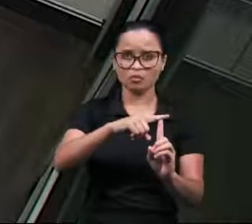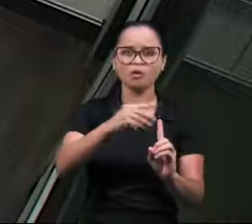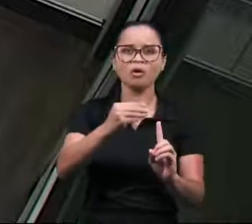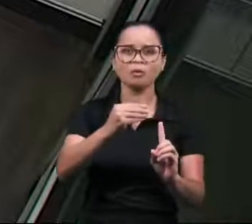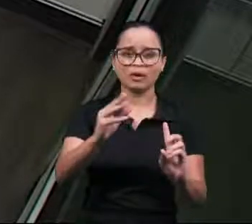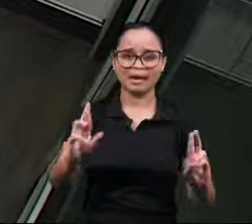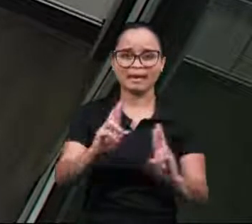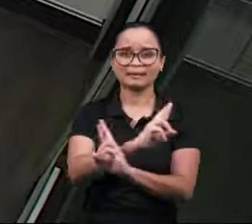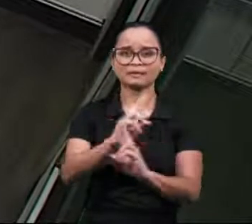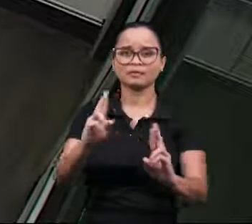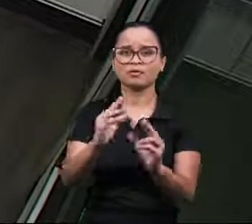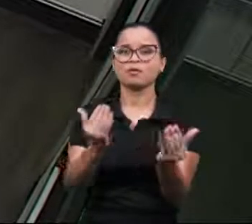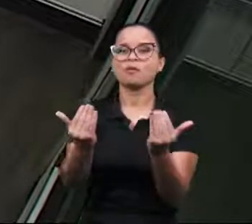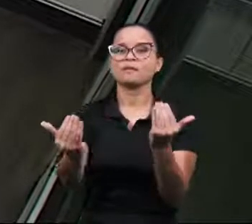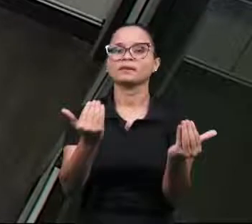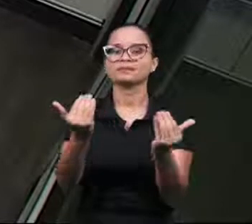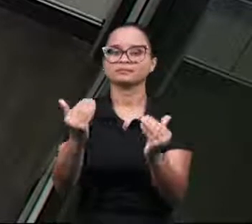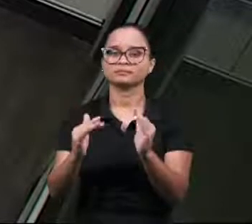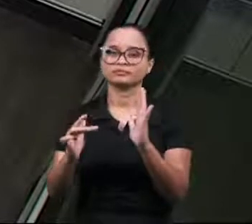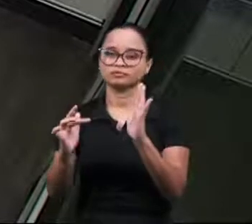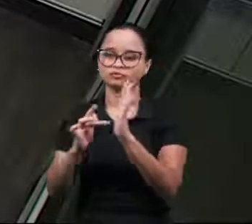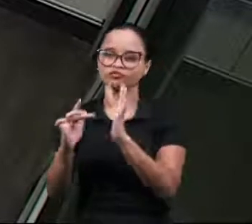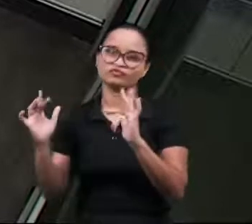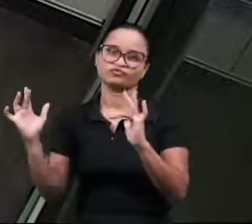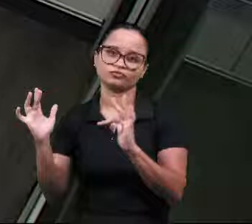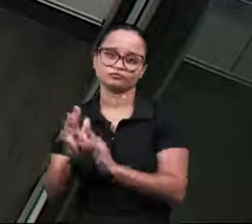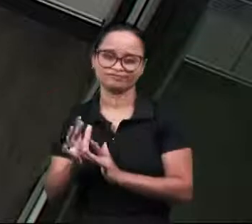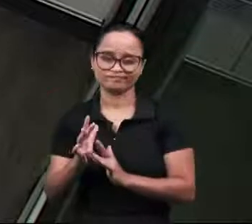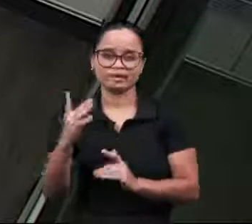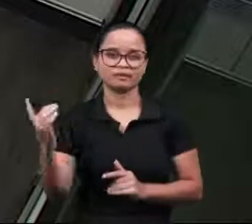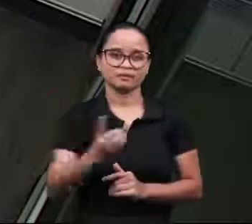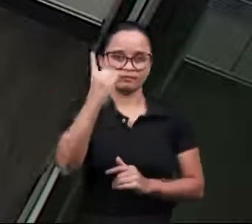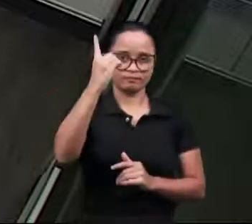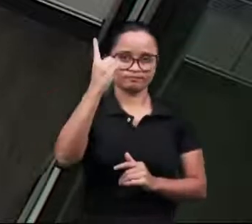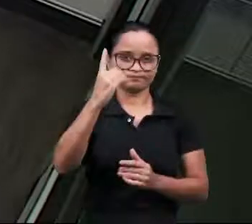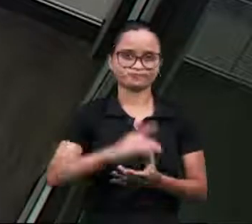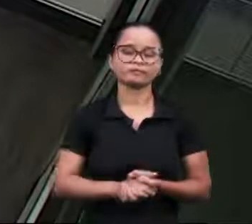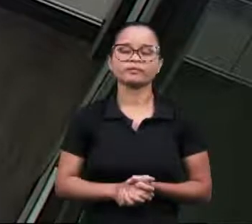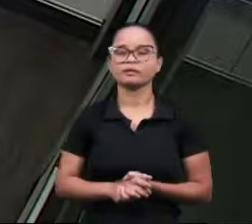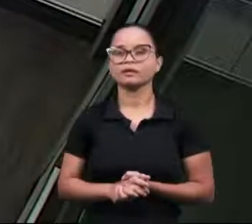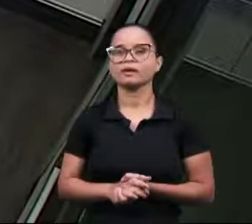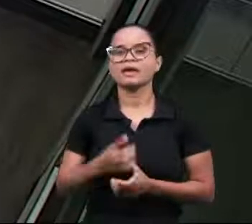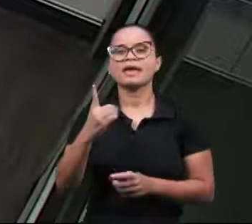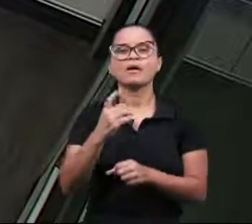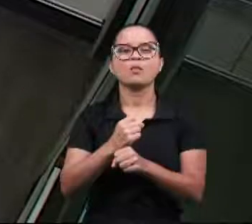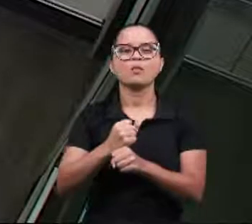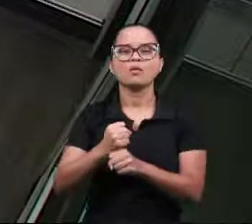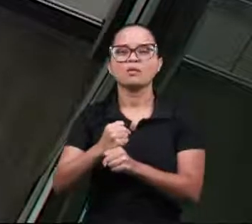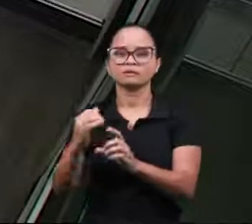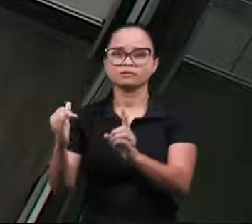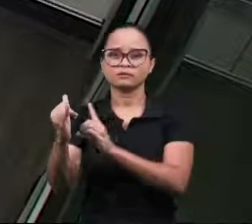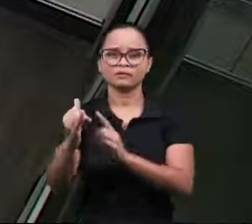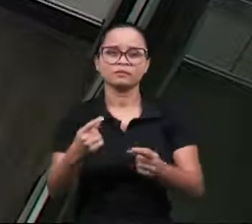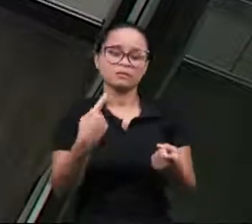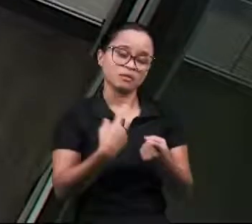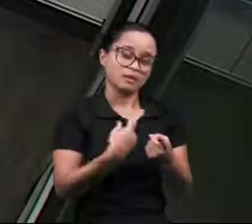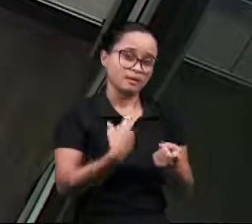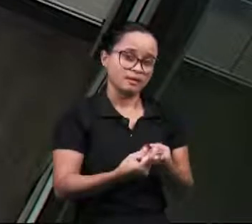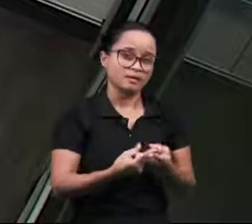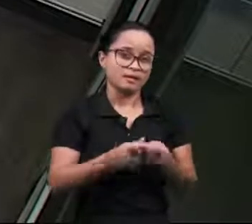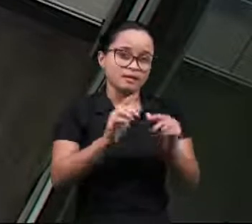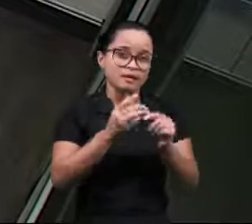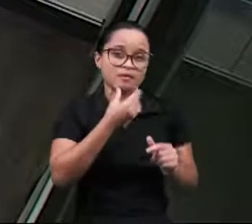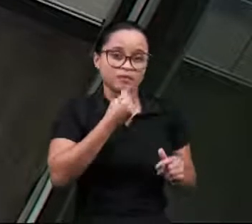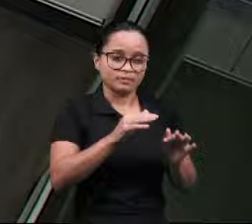Messias, sim. Mas é um ângulo da profecia, né? Porque o outro ângulo mostra ele também como um homem simples, né? Uhum. Que